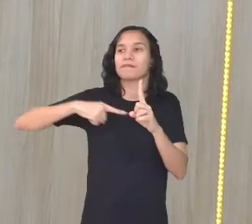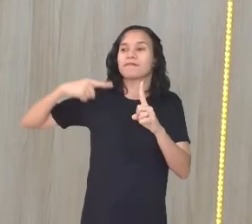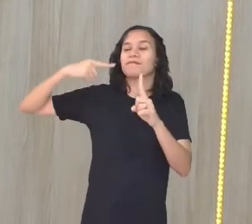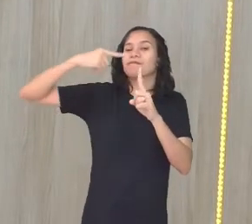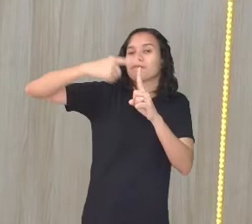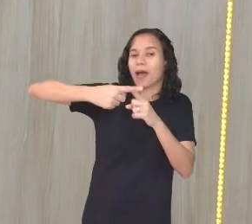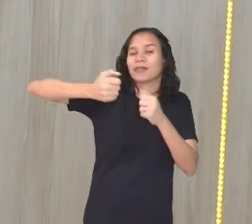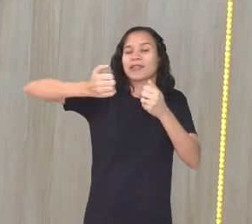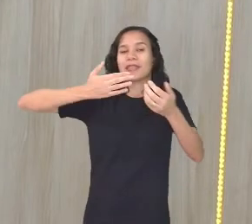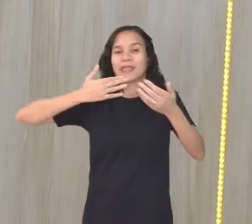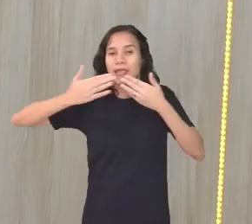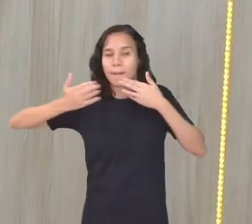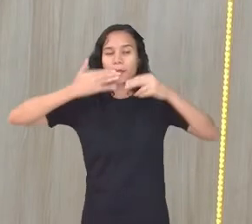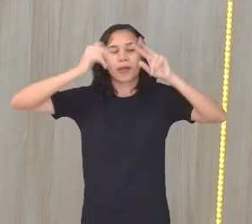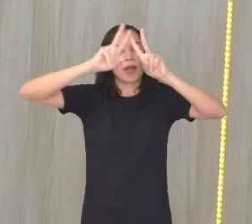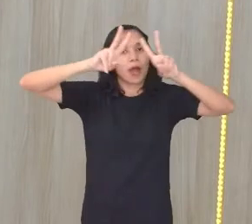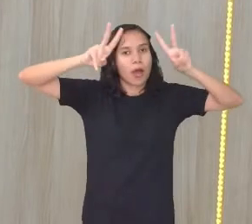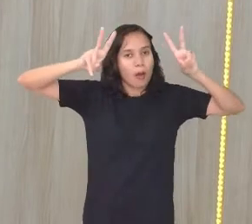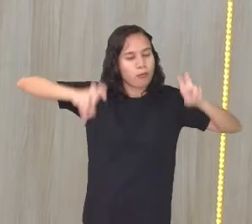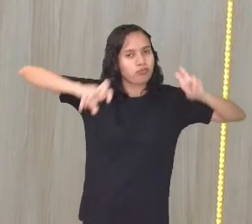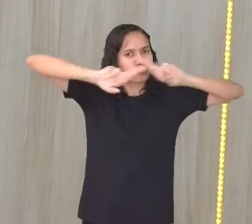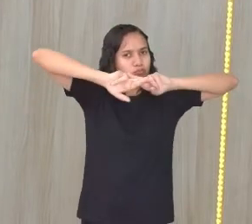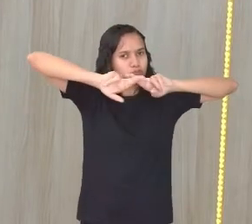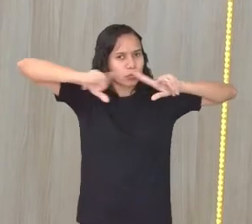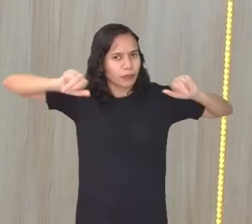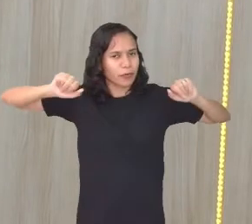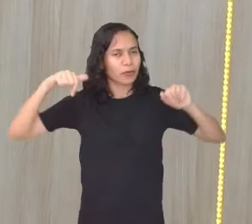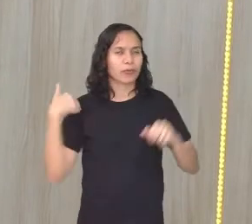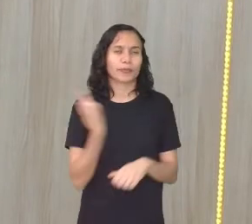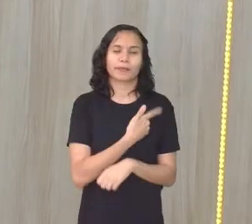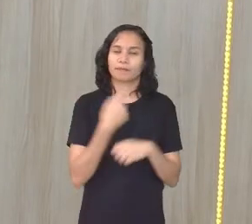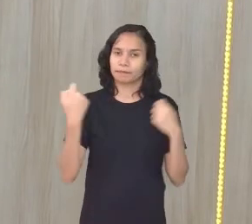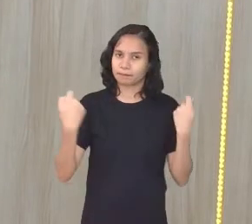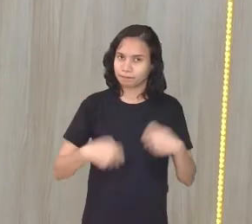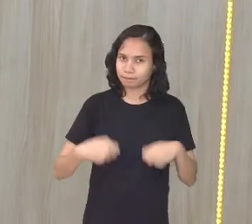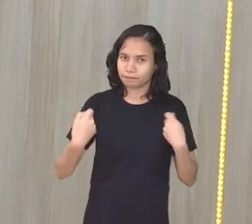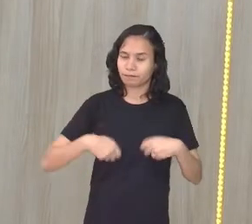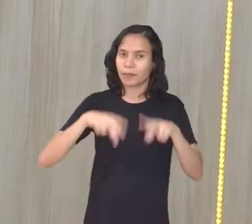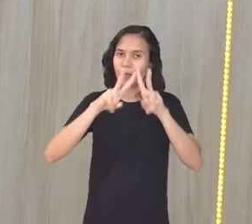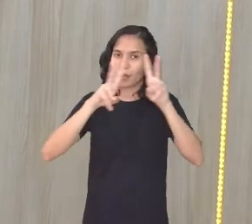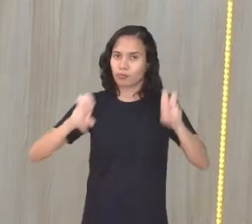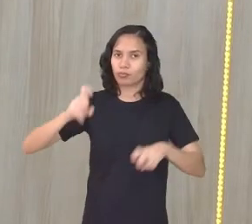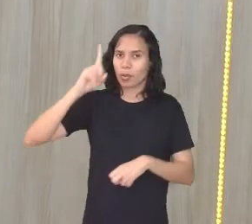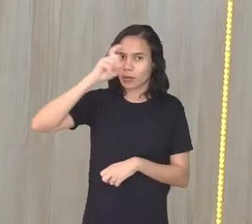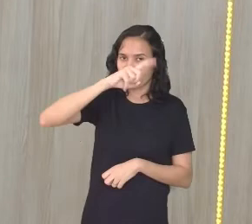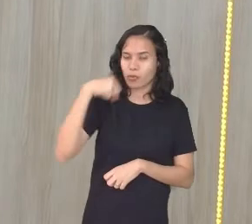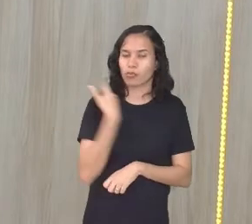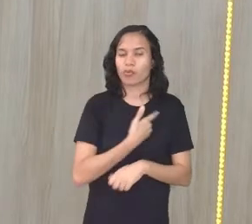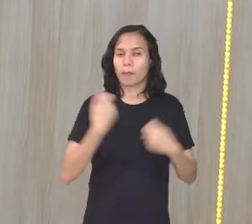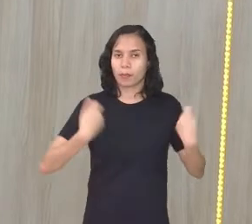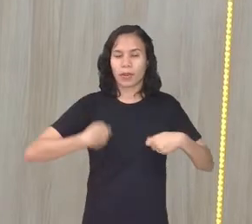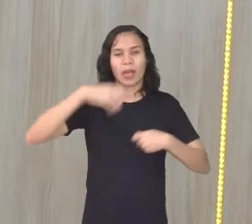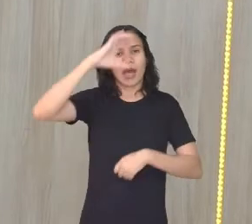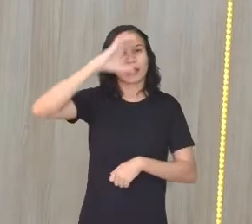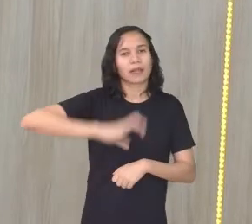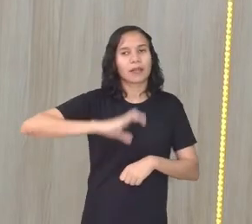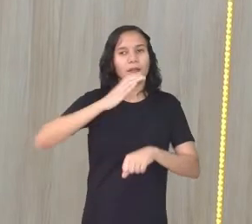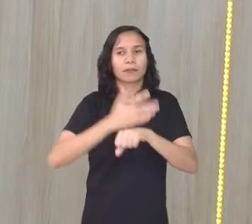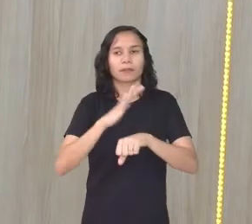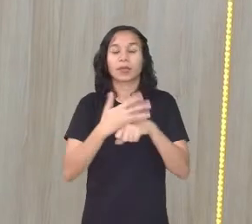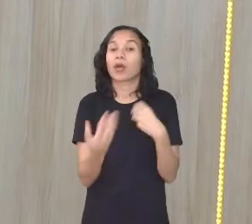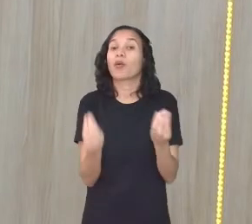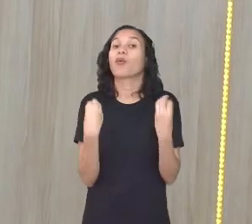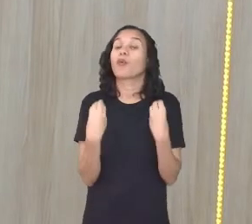mais, debater assuntos polêmicos, porque a gente precisa exercer a nossa cidadania. E como é que a gente exerce a